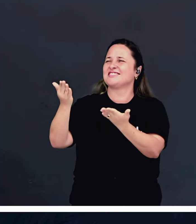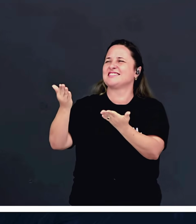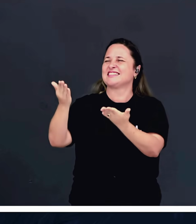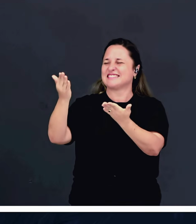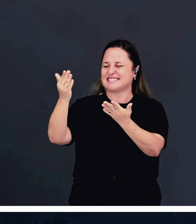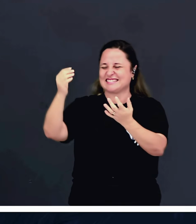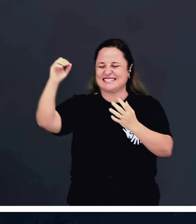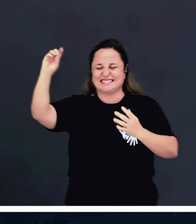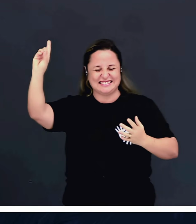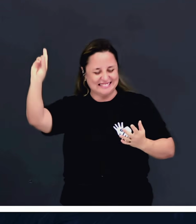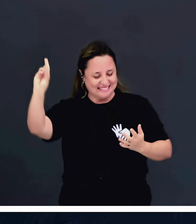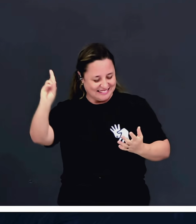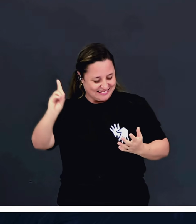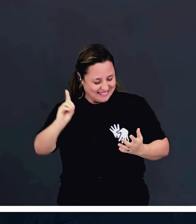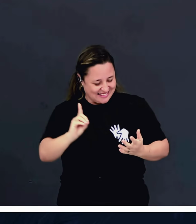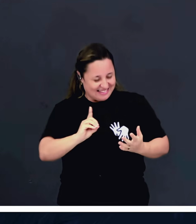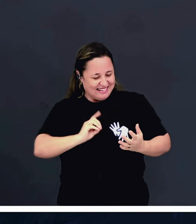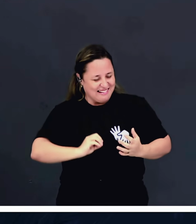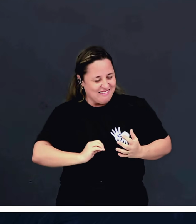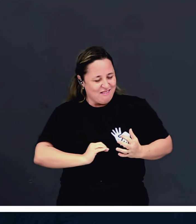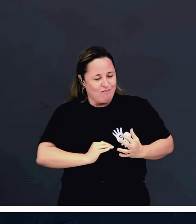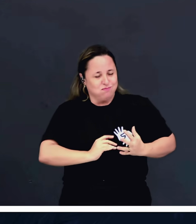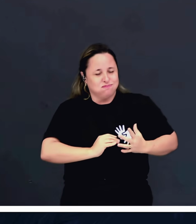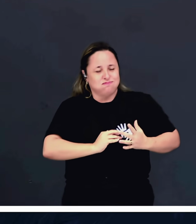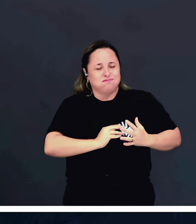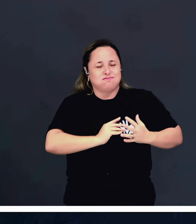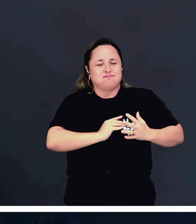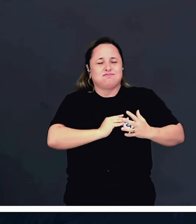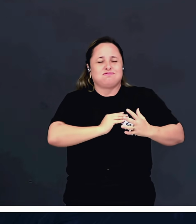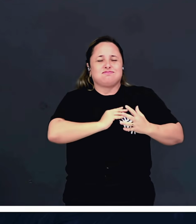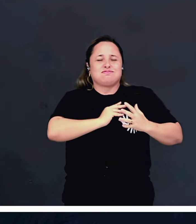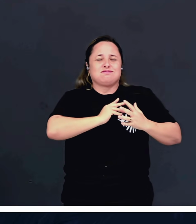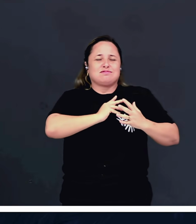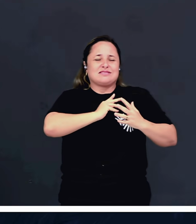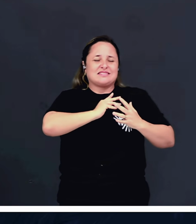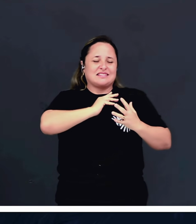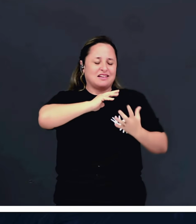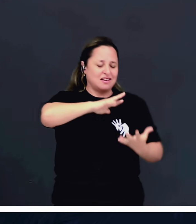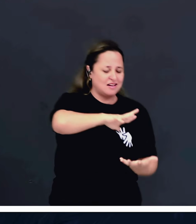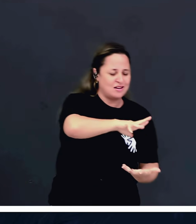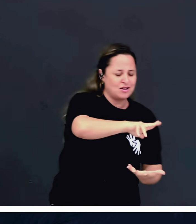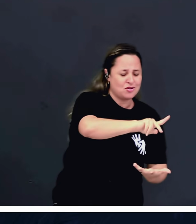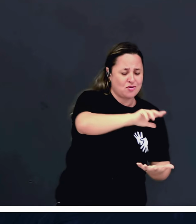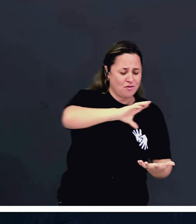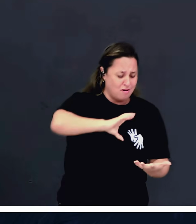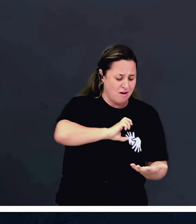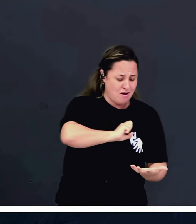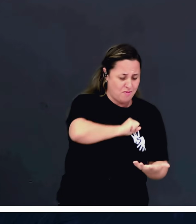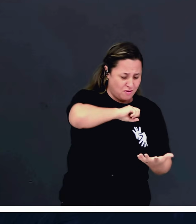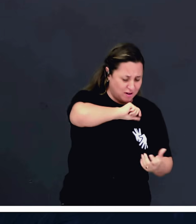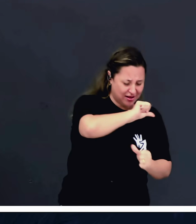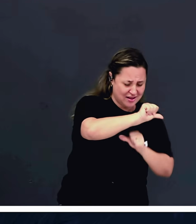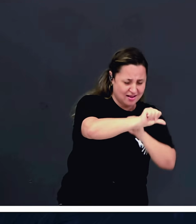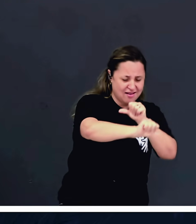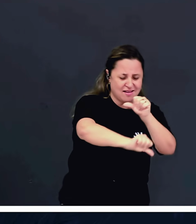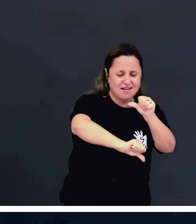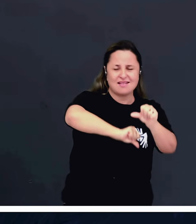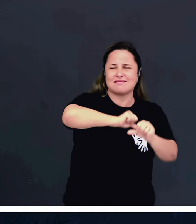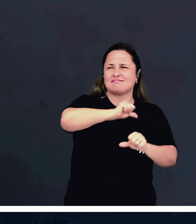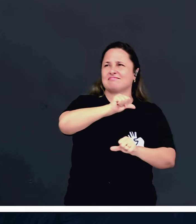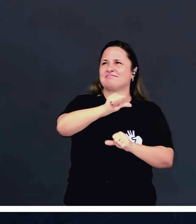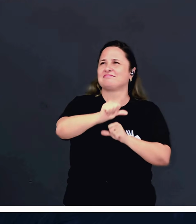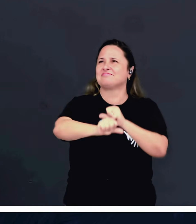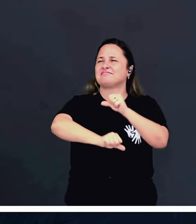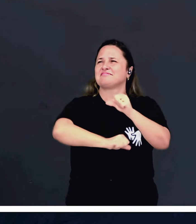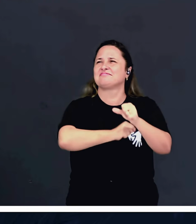Tu és e enche o meu coração do amor que